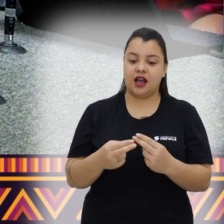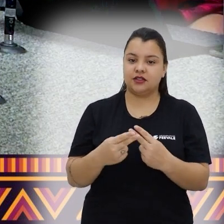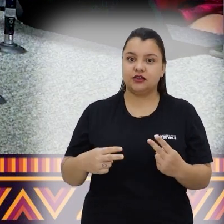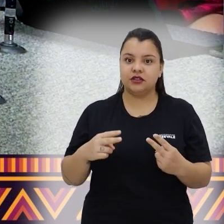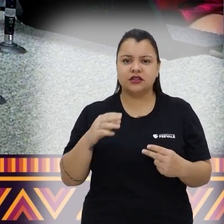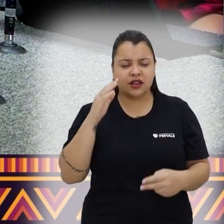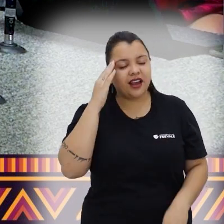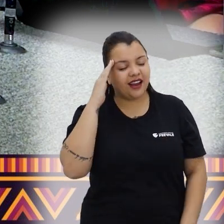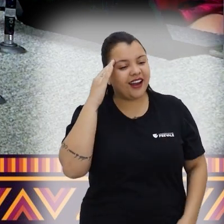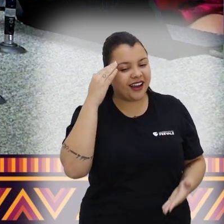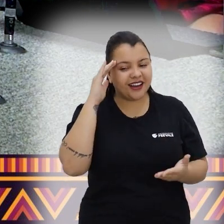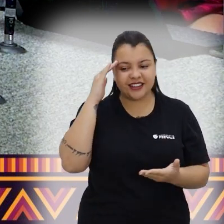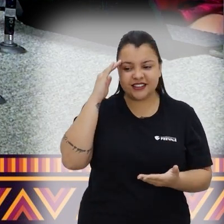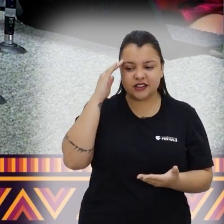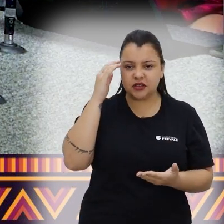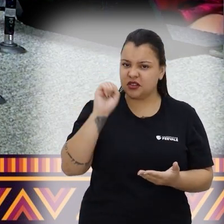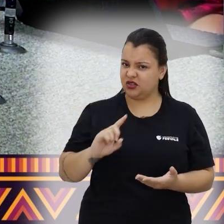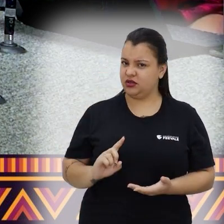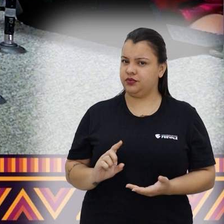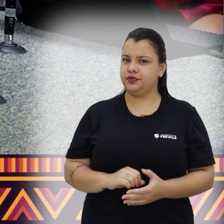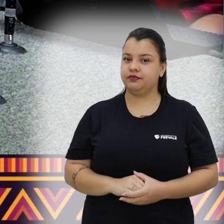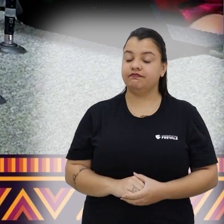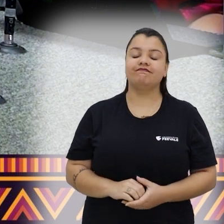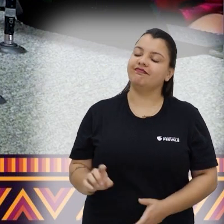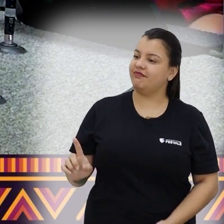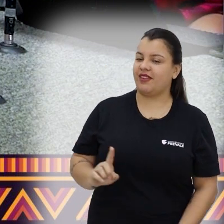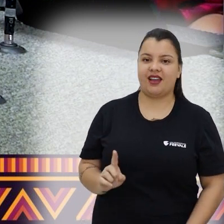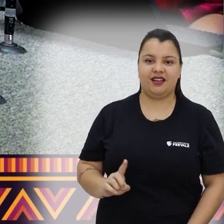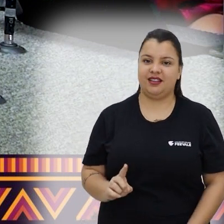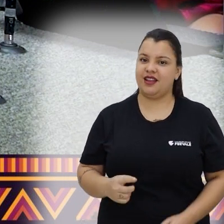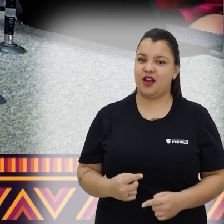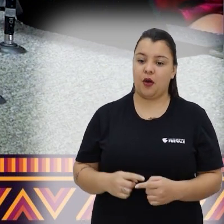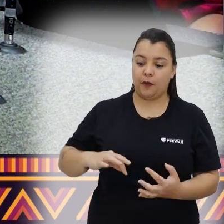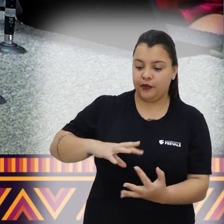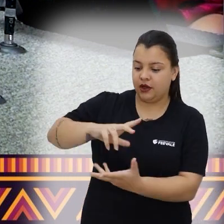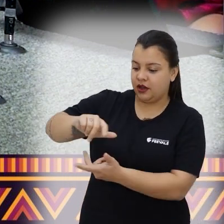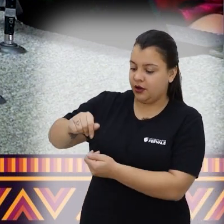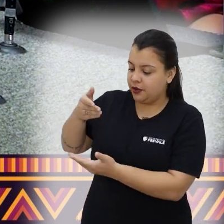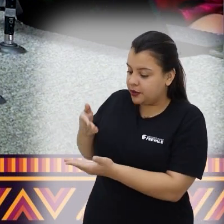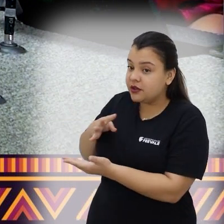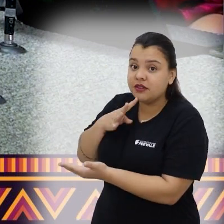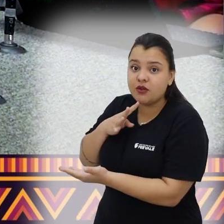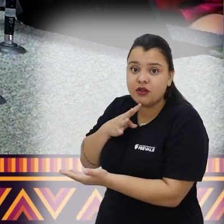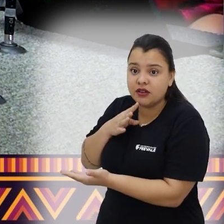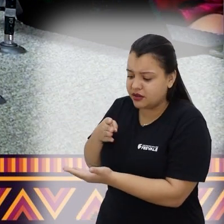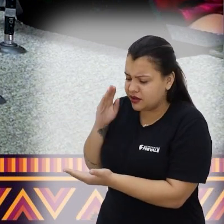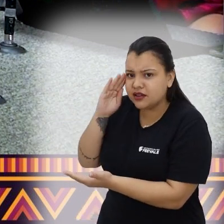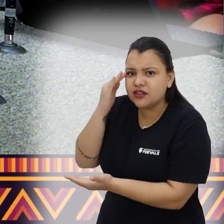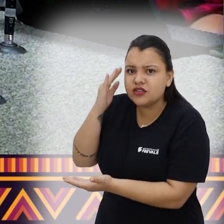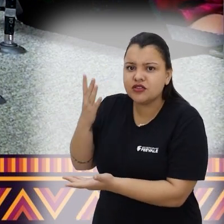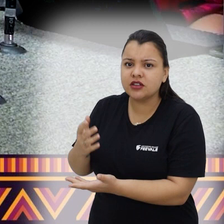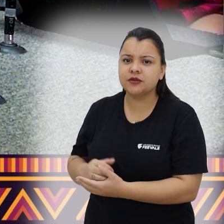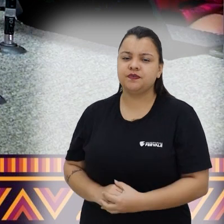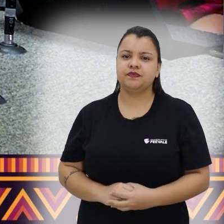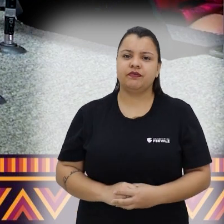né? Ou ainda não? Não, porque o outro mundo era um mundo que fazia sentido. E eu fico pensando assim, o